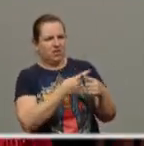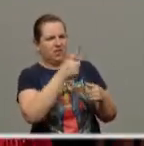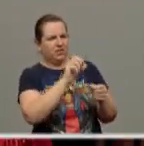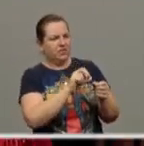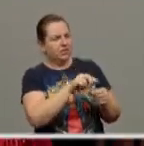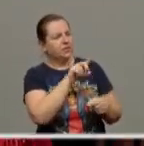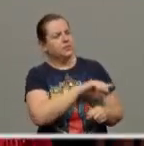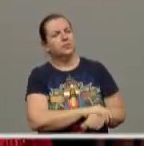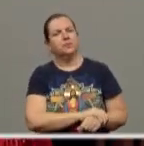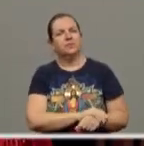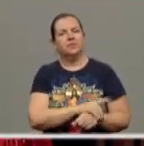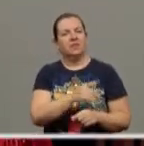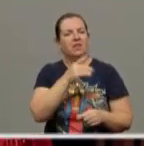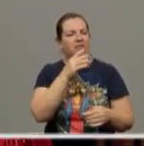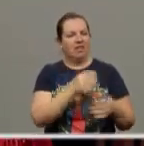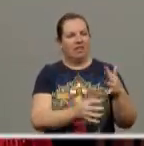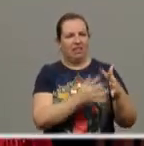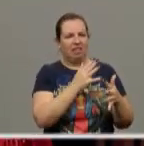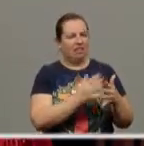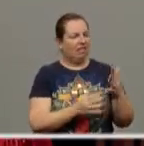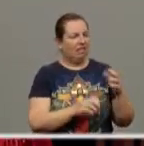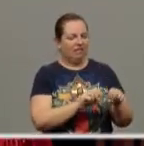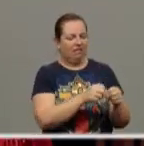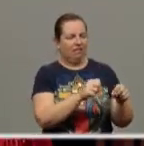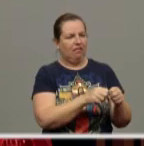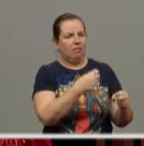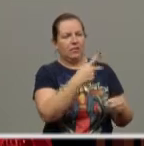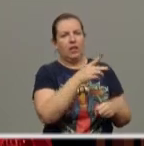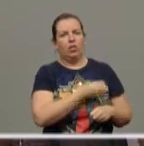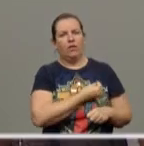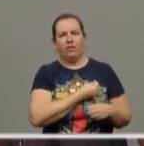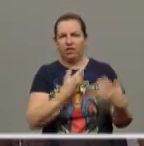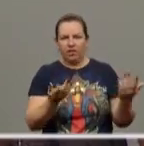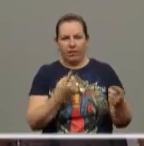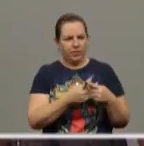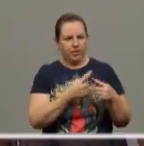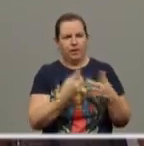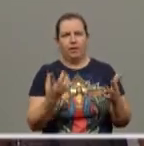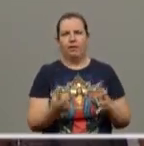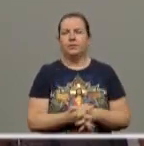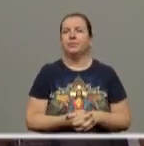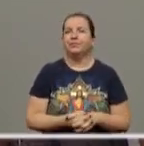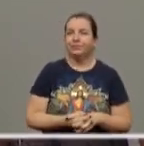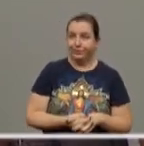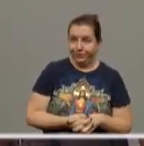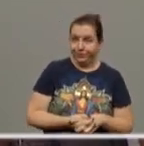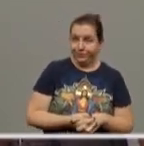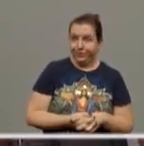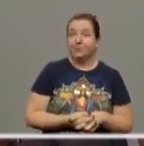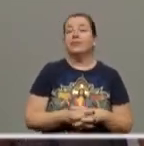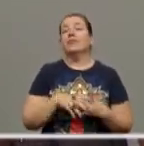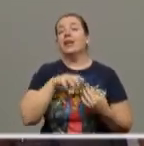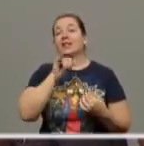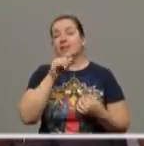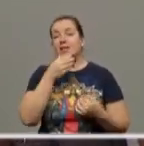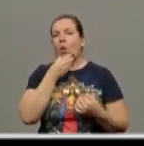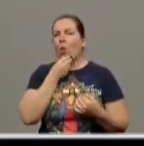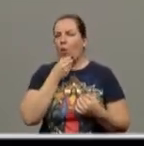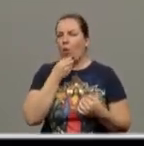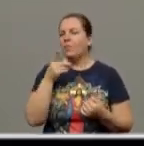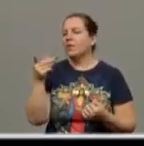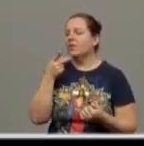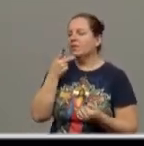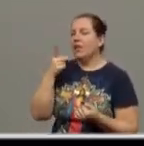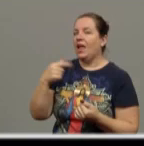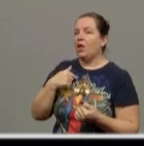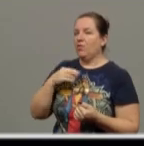minha filha? Você vai estragar a sua vida, vai perder a sua vida toda, né? Se o rapaz também chega e vai falar: ah, eu vou